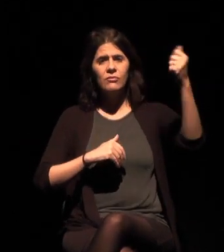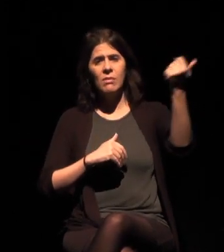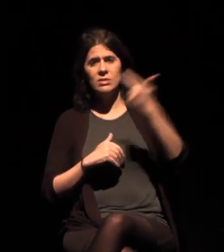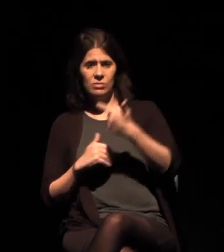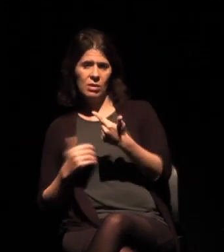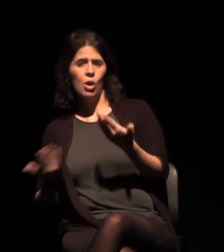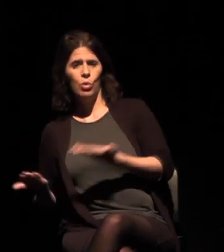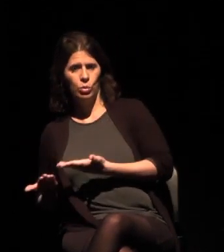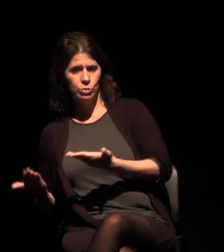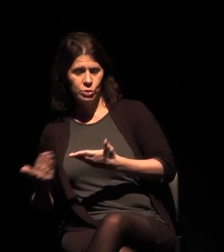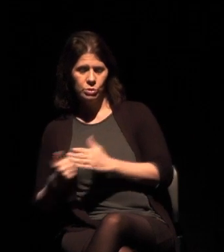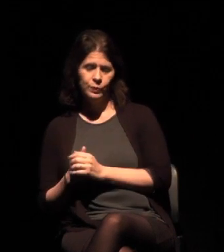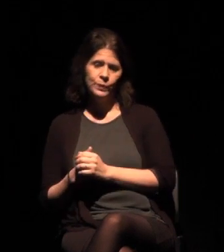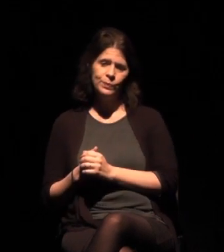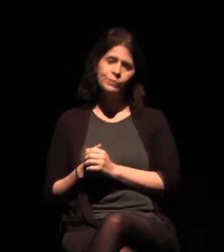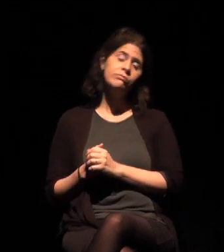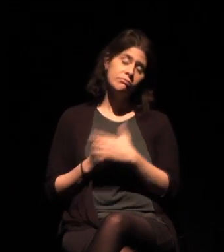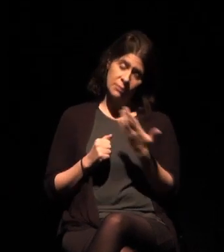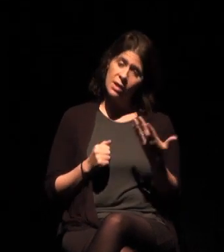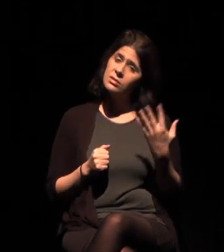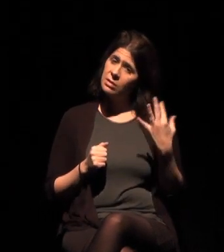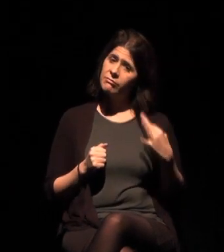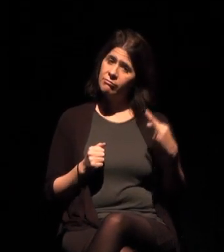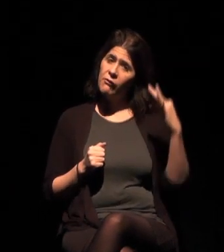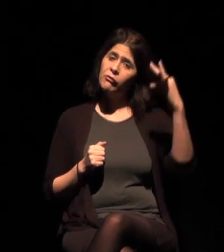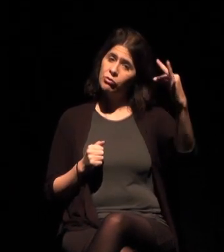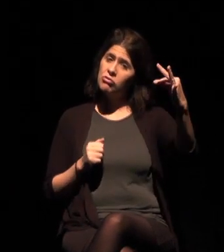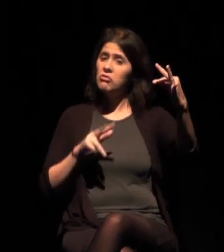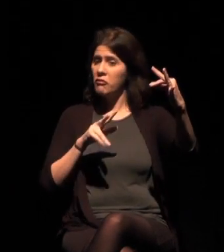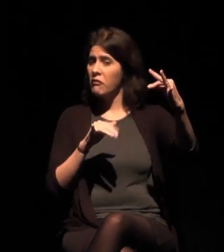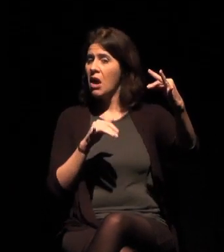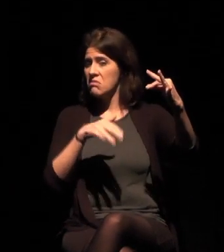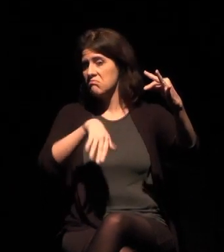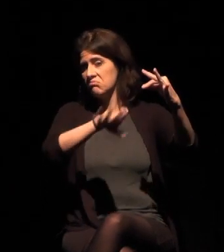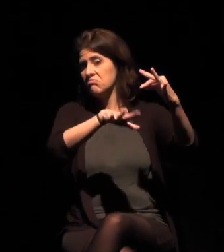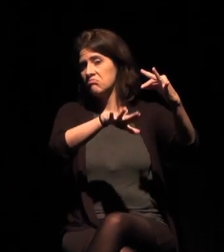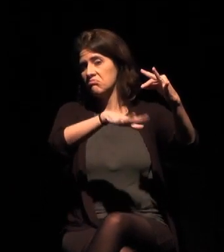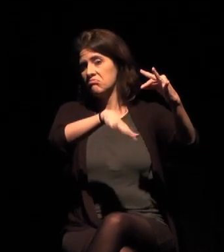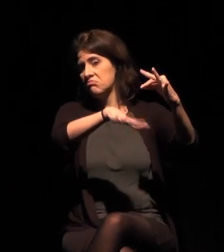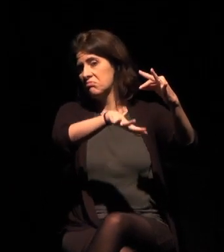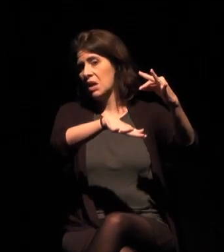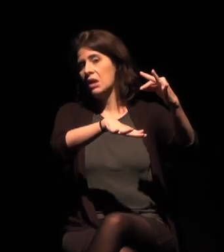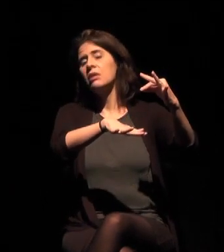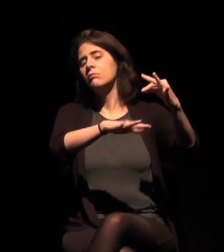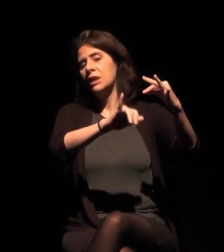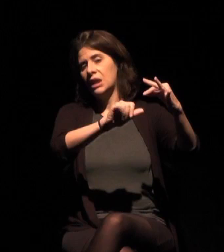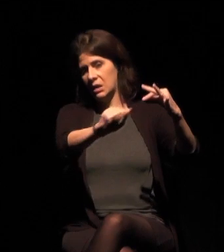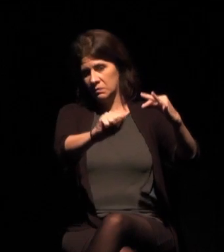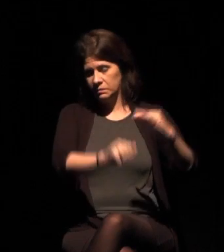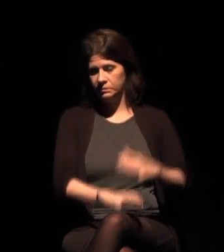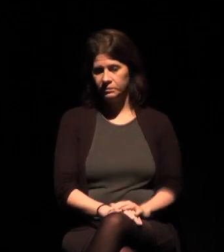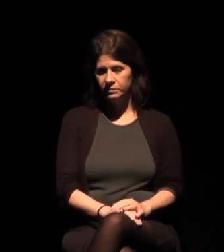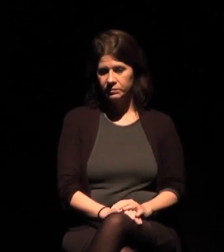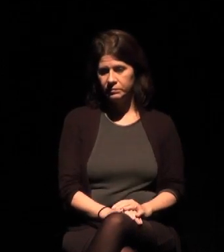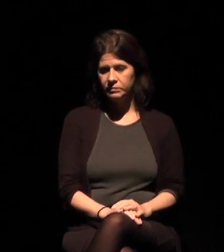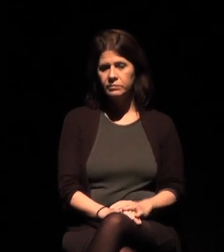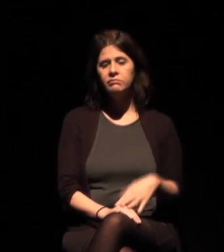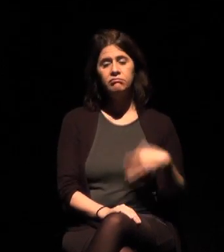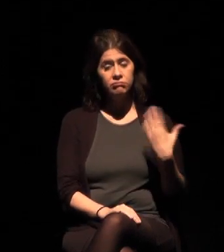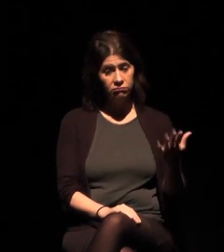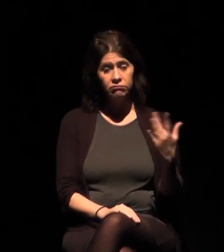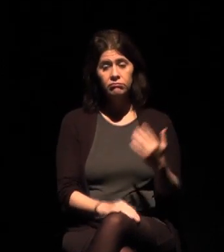que eu vejo na área de a aplicada né é deixar dois exemplos então